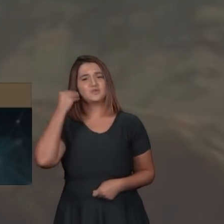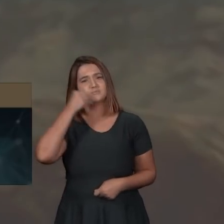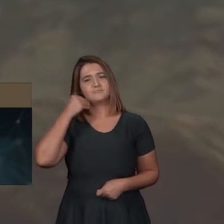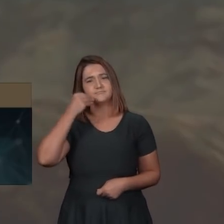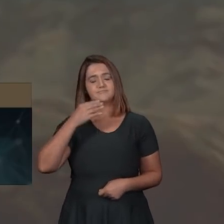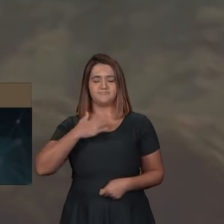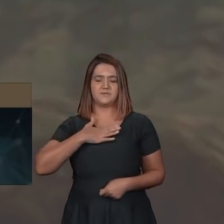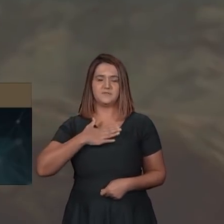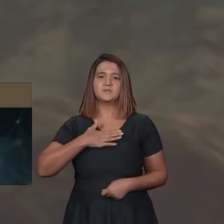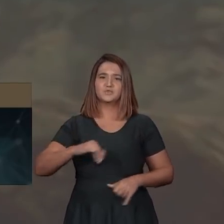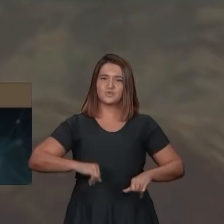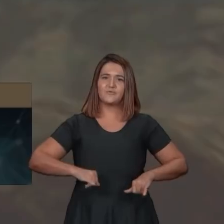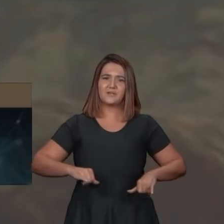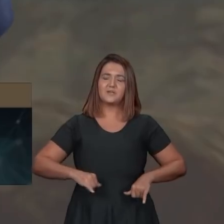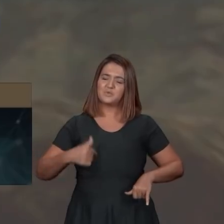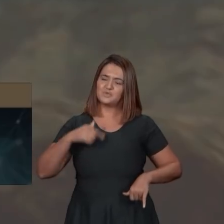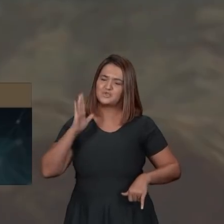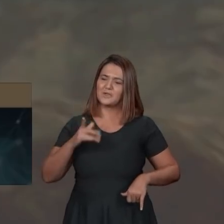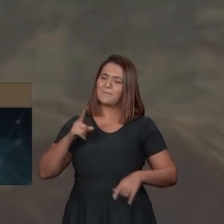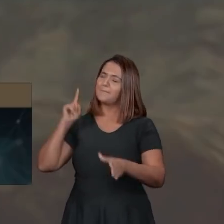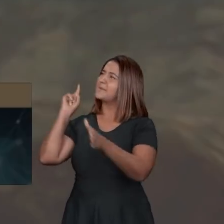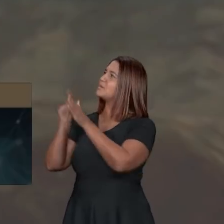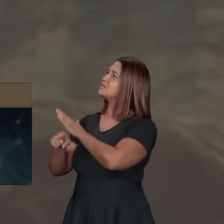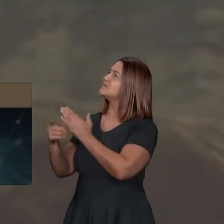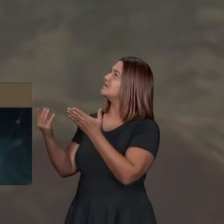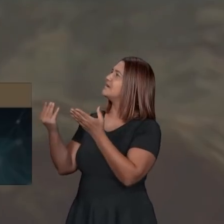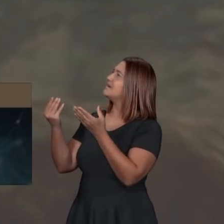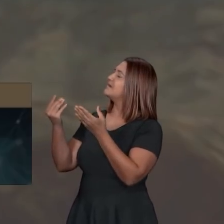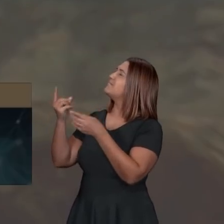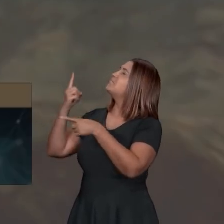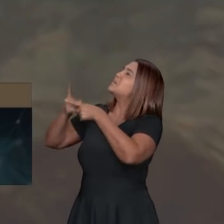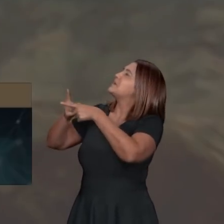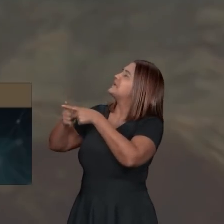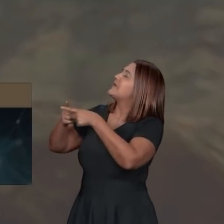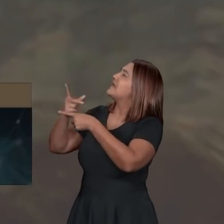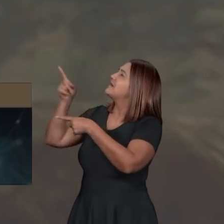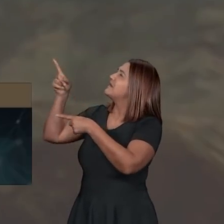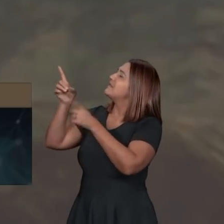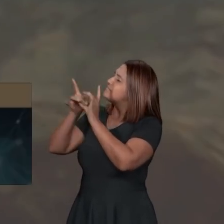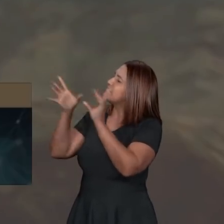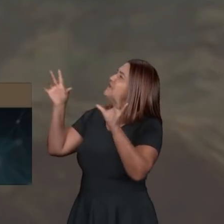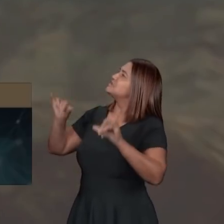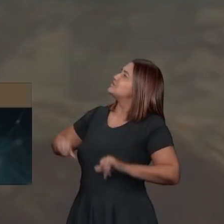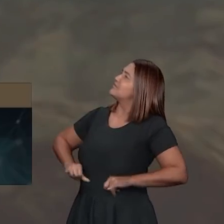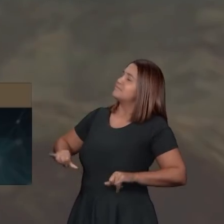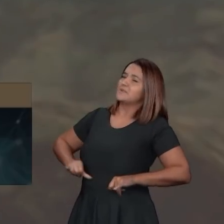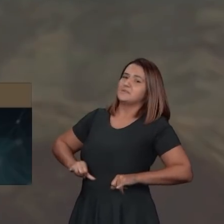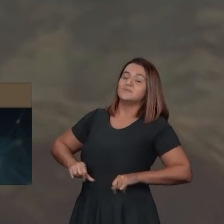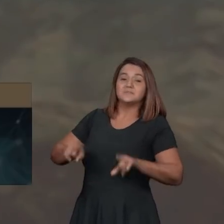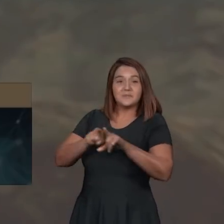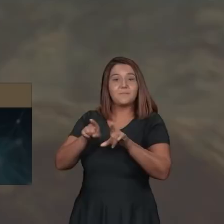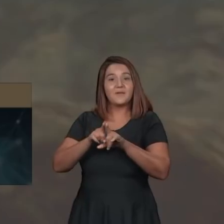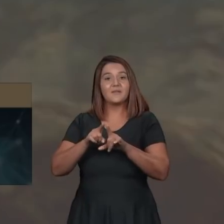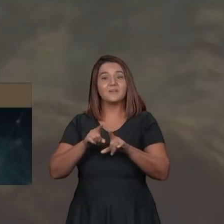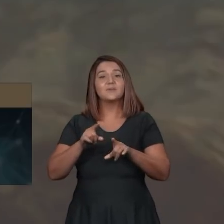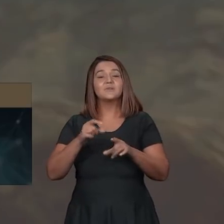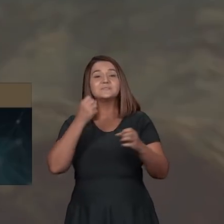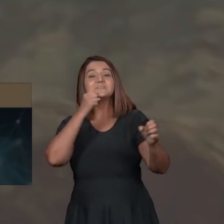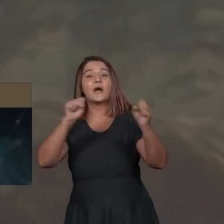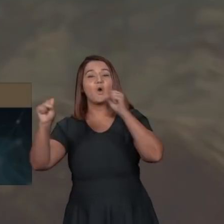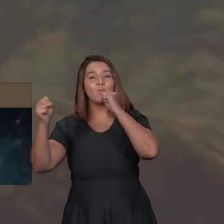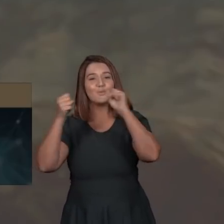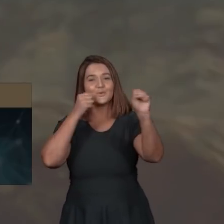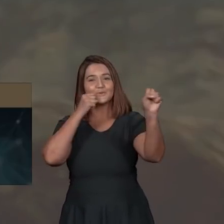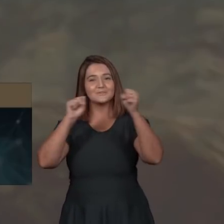entendia. Senhor, por que o Senhor está deixando que me batam tanto assim? O próprio salmista na Bíblia admitiu: Senhor, quando eu parei